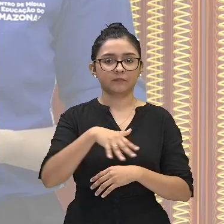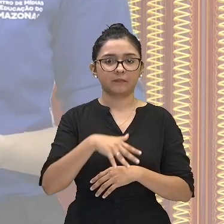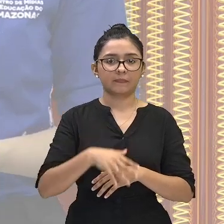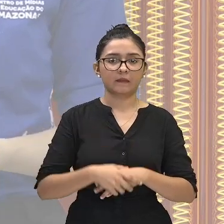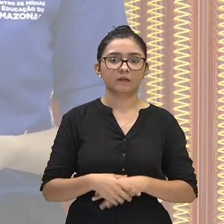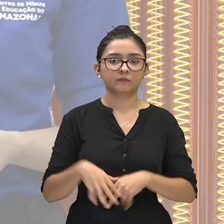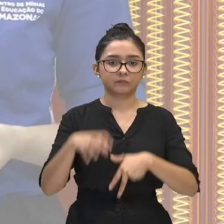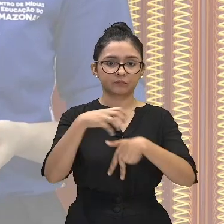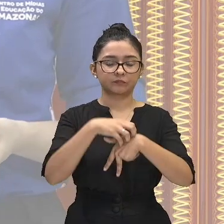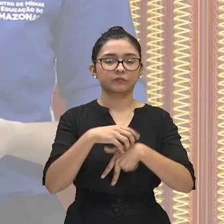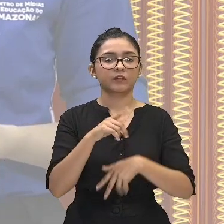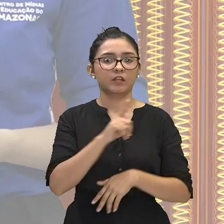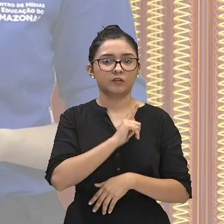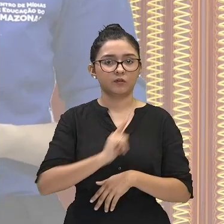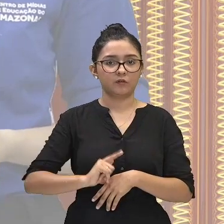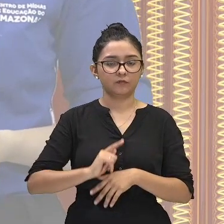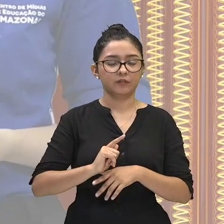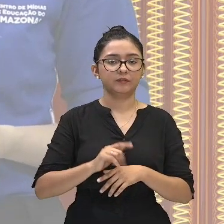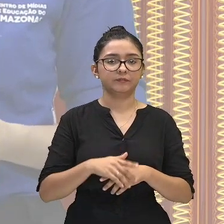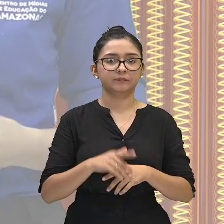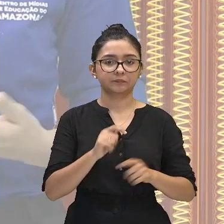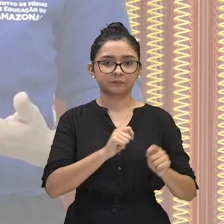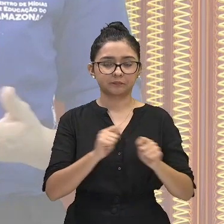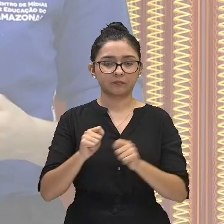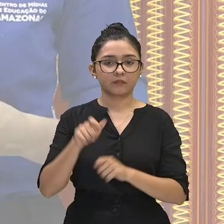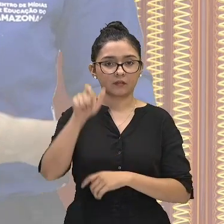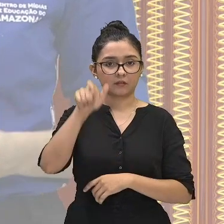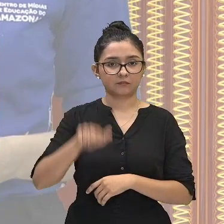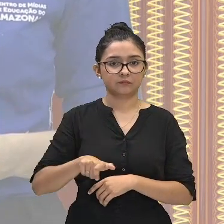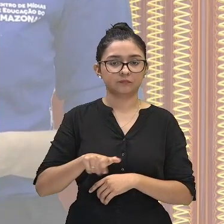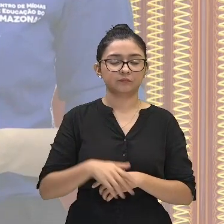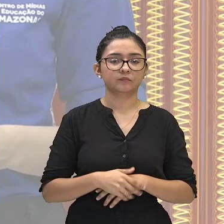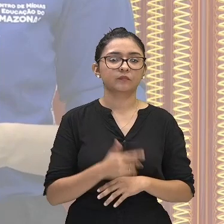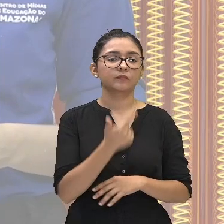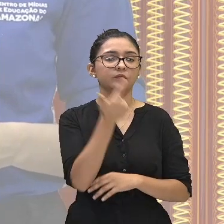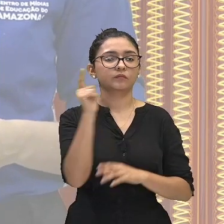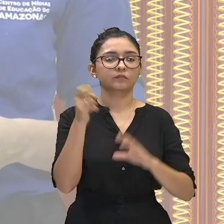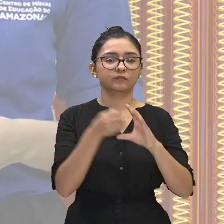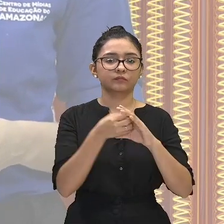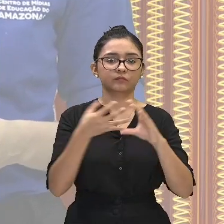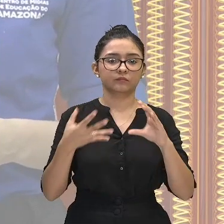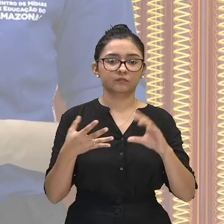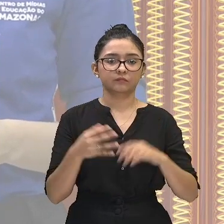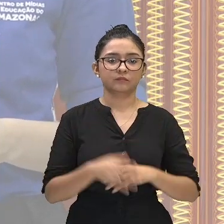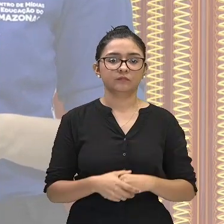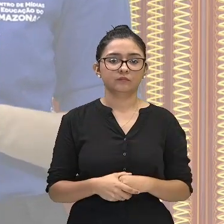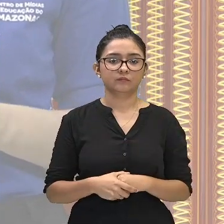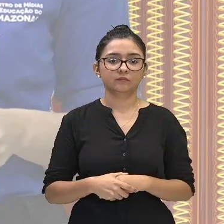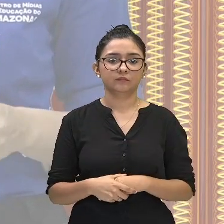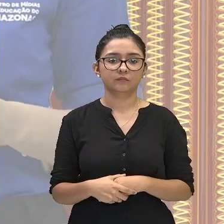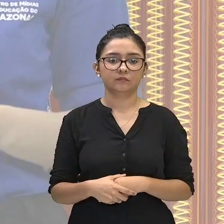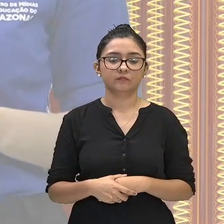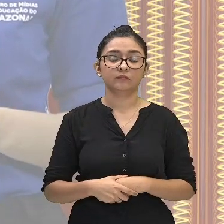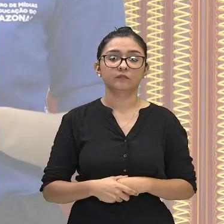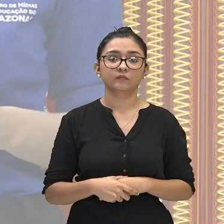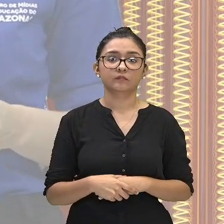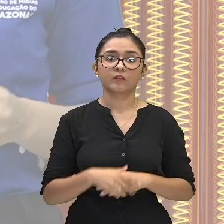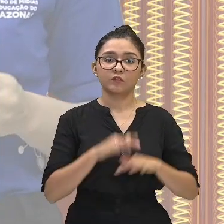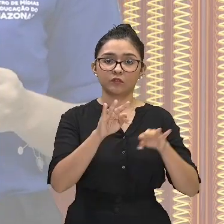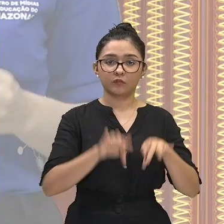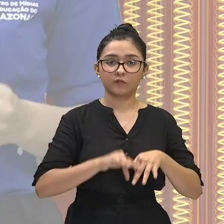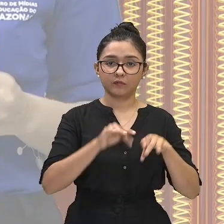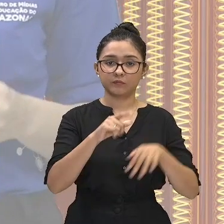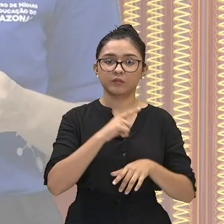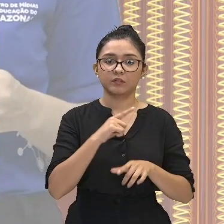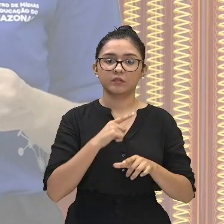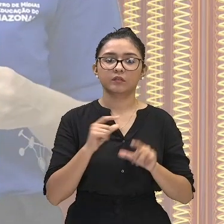área controlada por aquele monarca. Outra característica: existe nas monarquias feudais